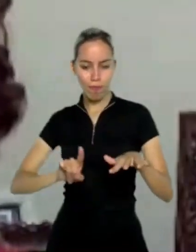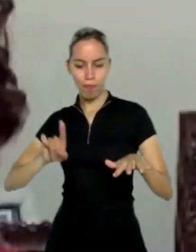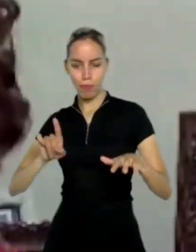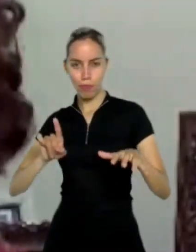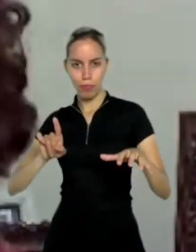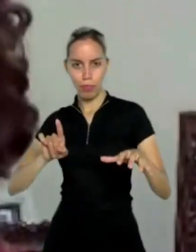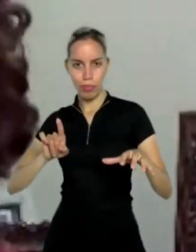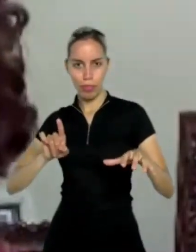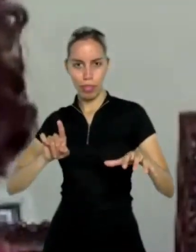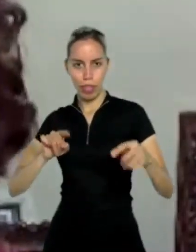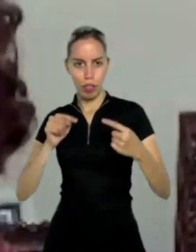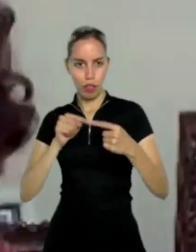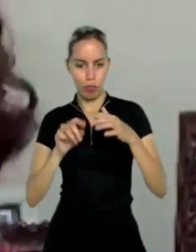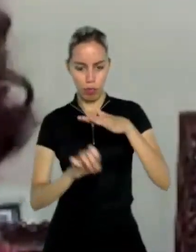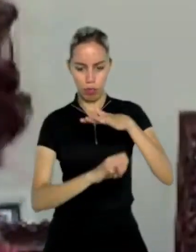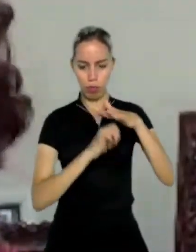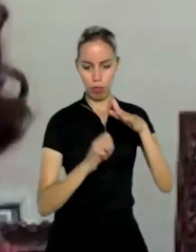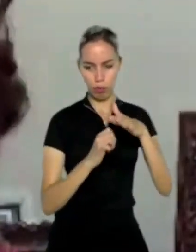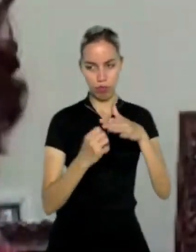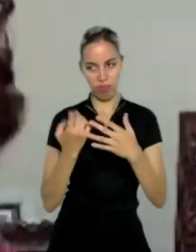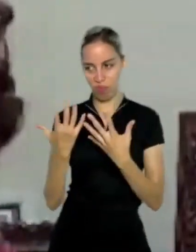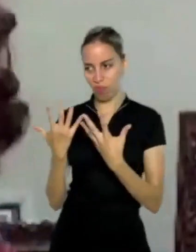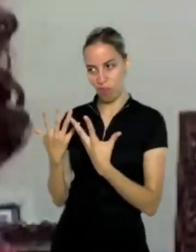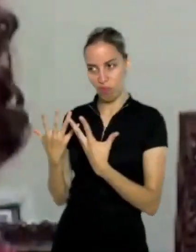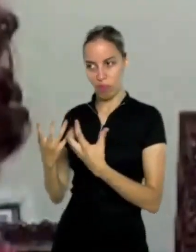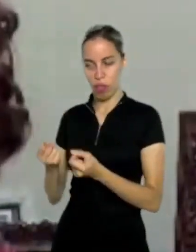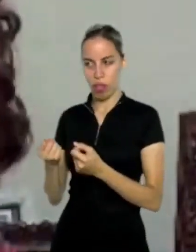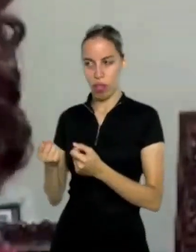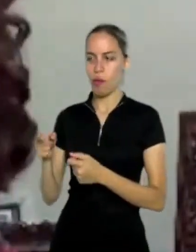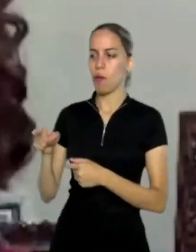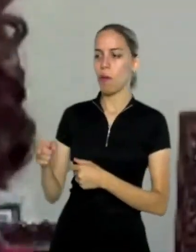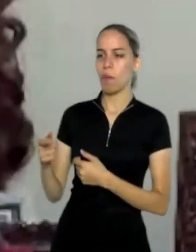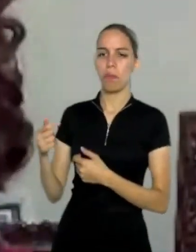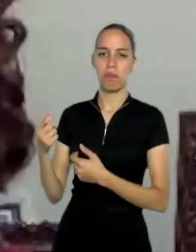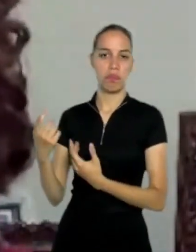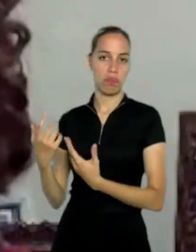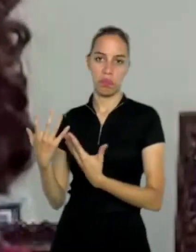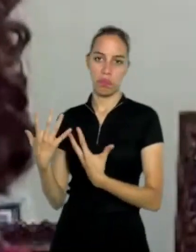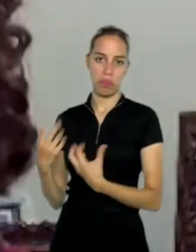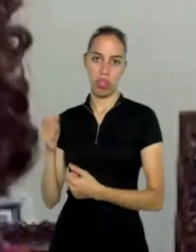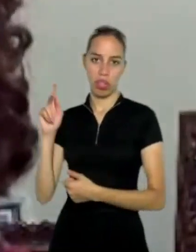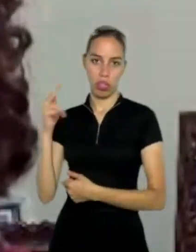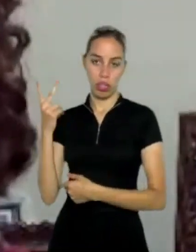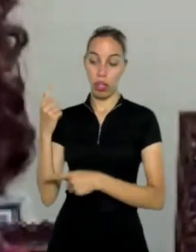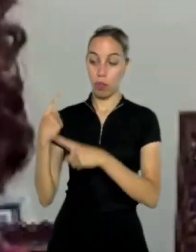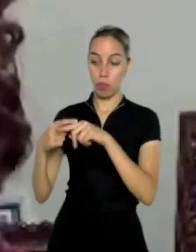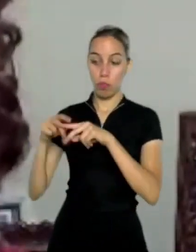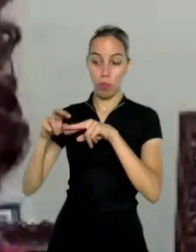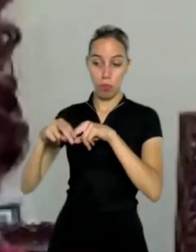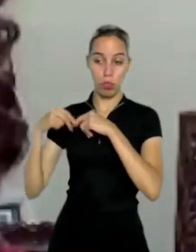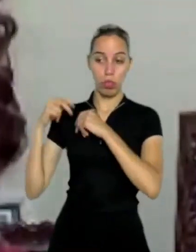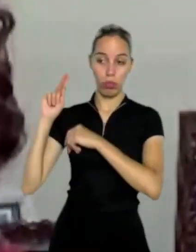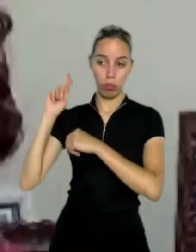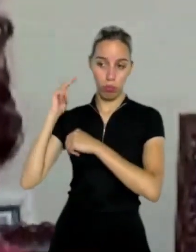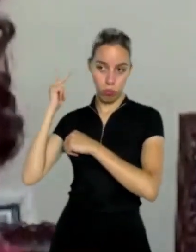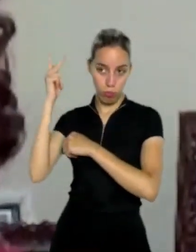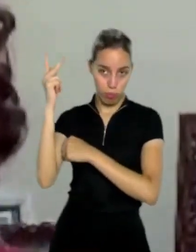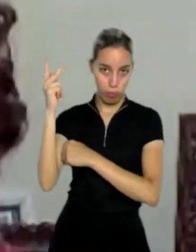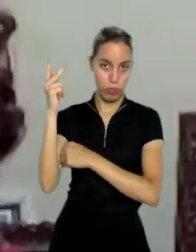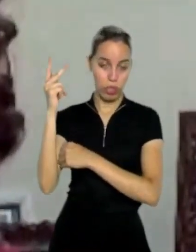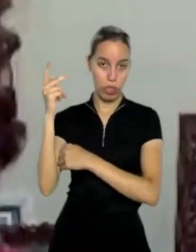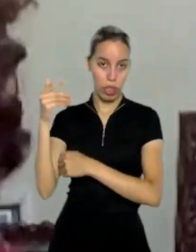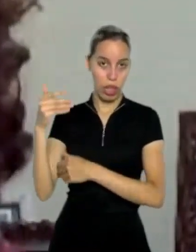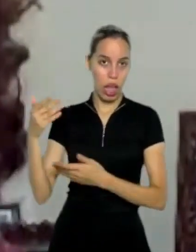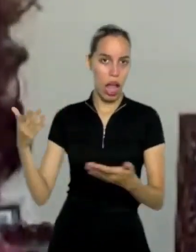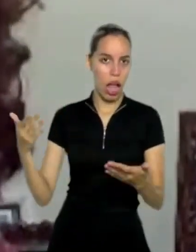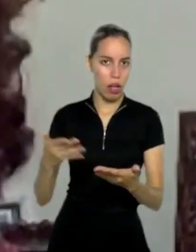mercado editorial, pela história mesmo, né? E está havendo esse movimento de resgate mesmo,